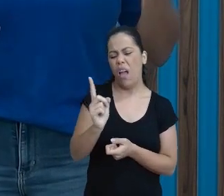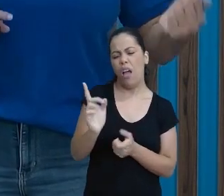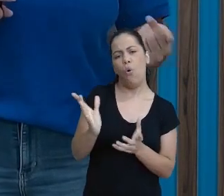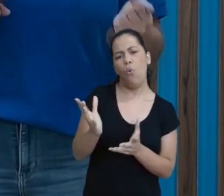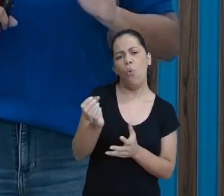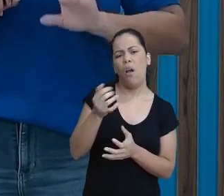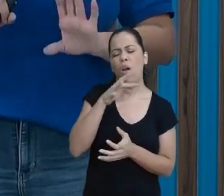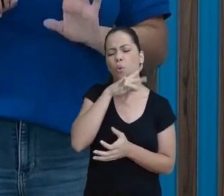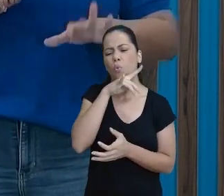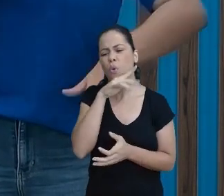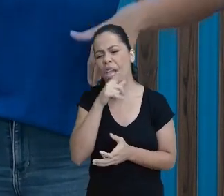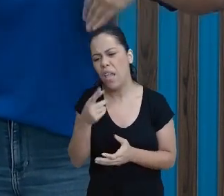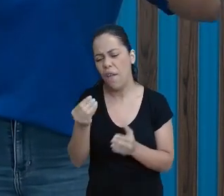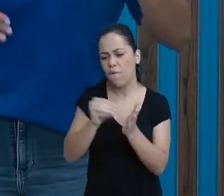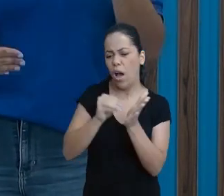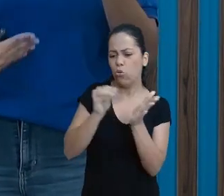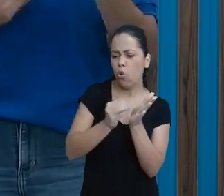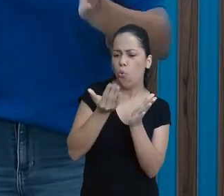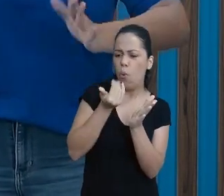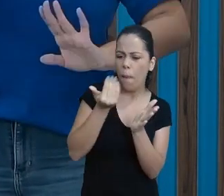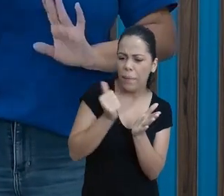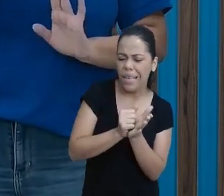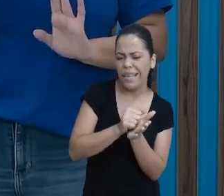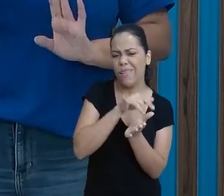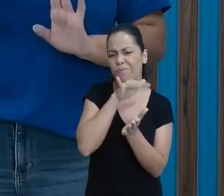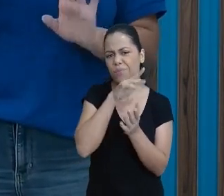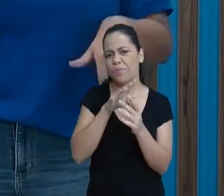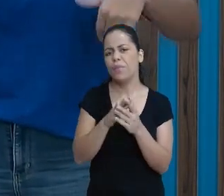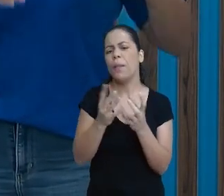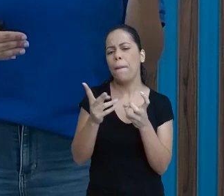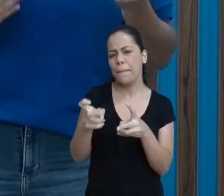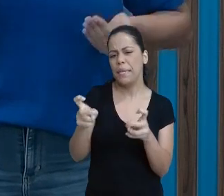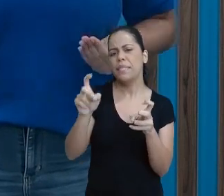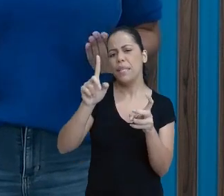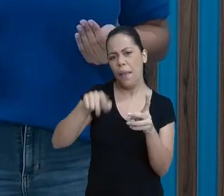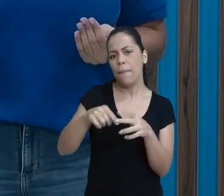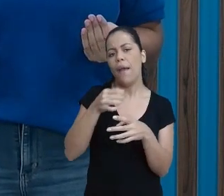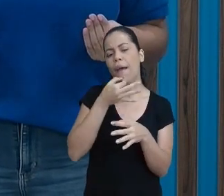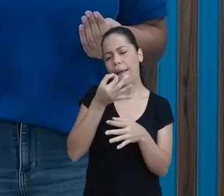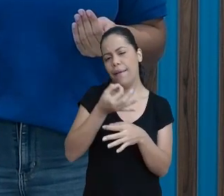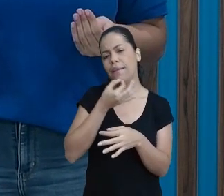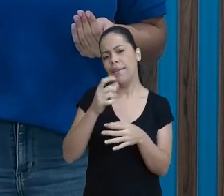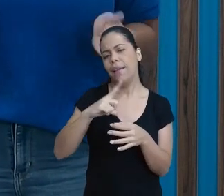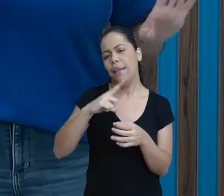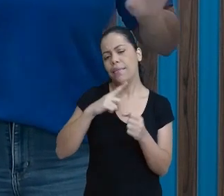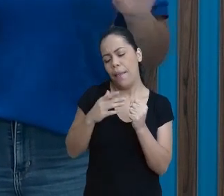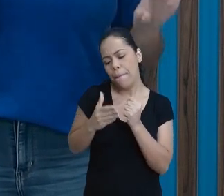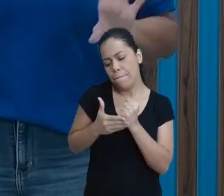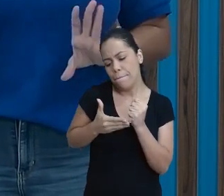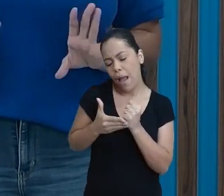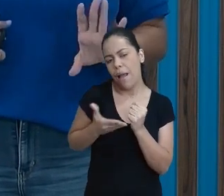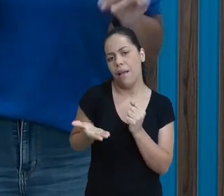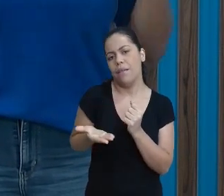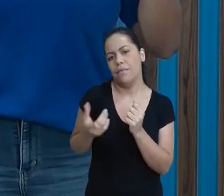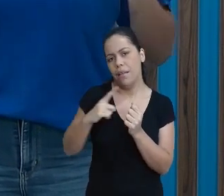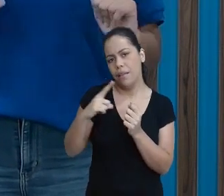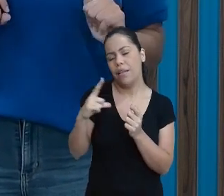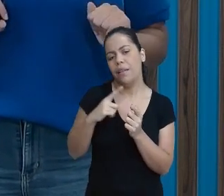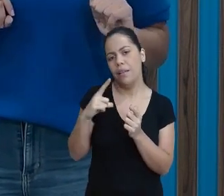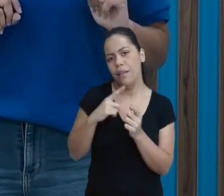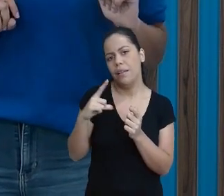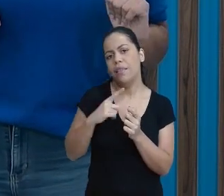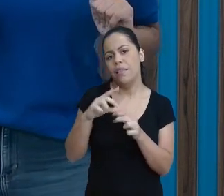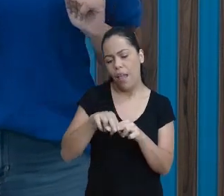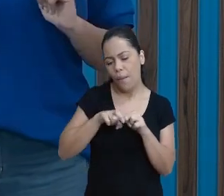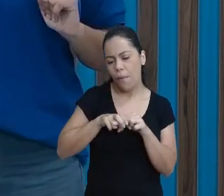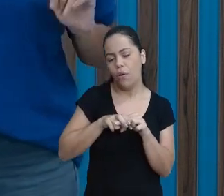atrasado, veio incompleto. Reparem, é uma crítica fundamentada. Se a gente não fundamenta, parece que é só